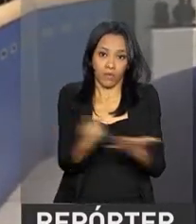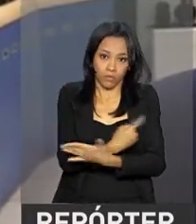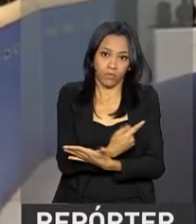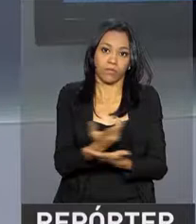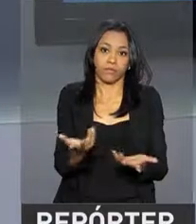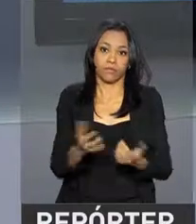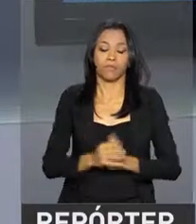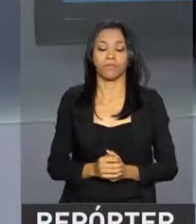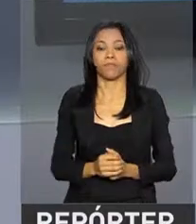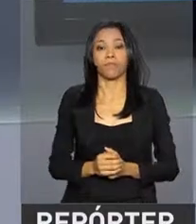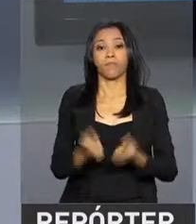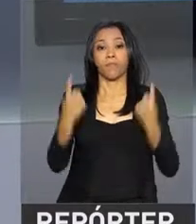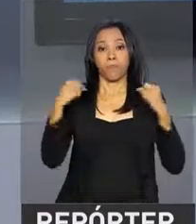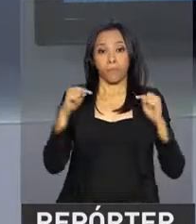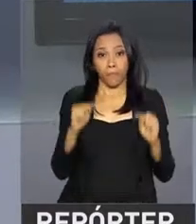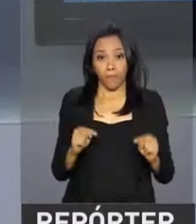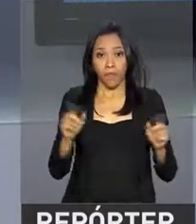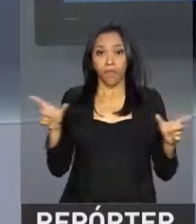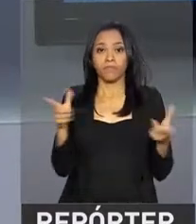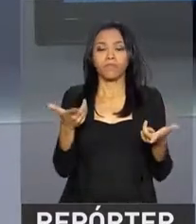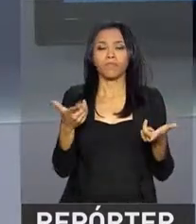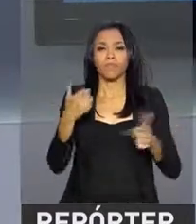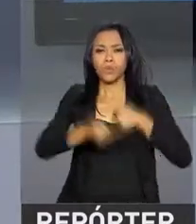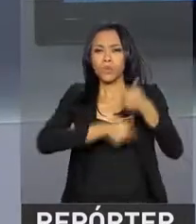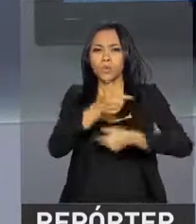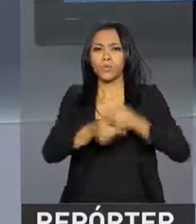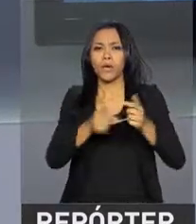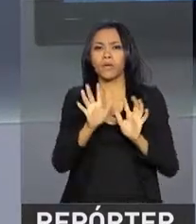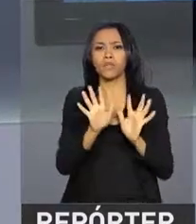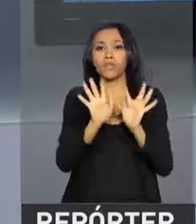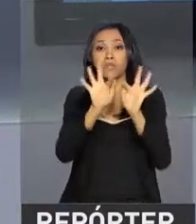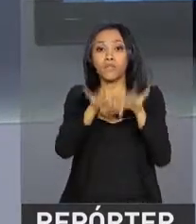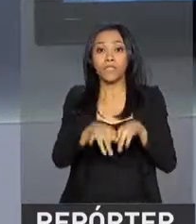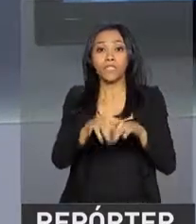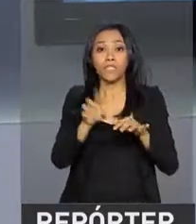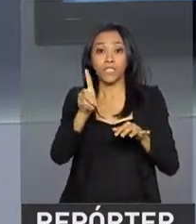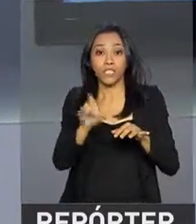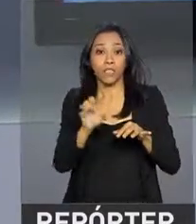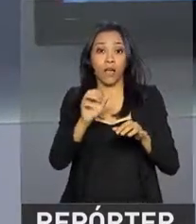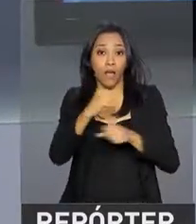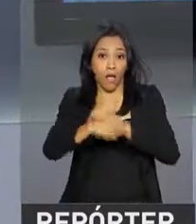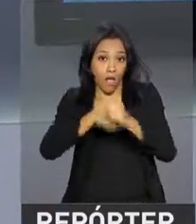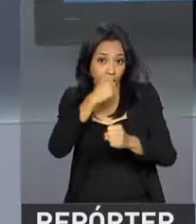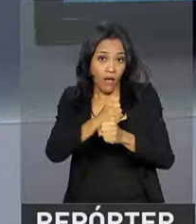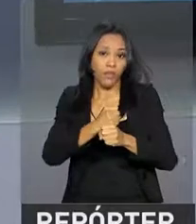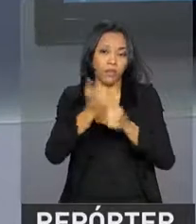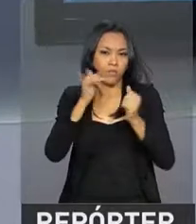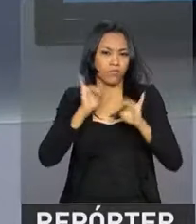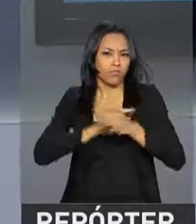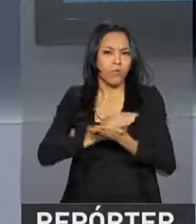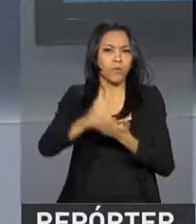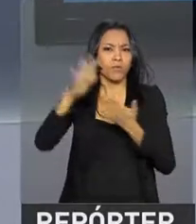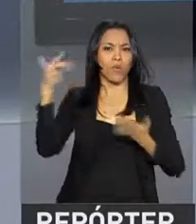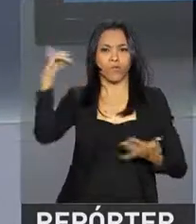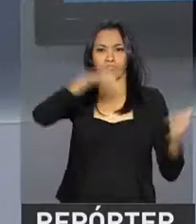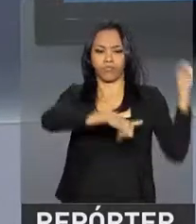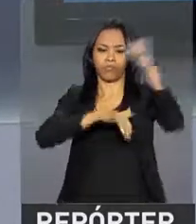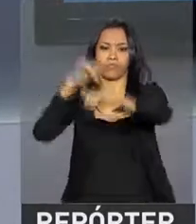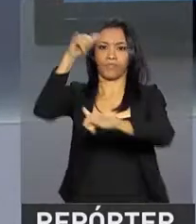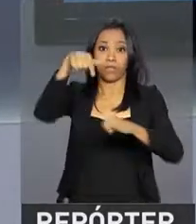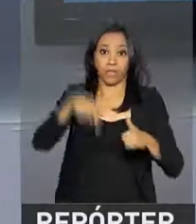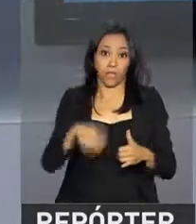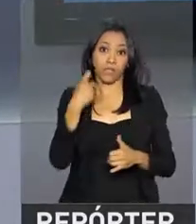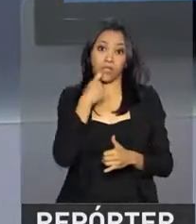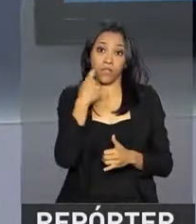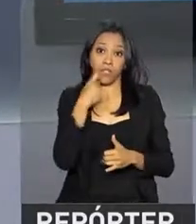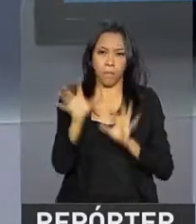país. A operação fim de ano nos aeroportos começou na sexta-feira. A Secretaria de Aviação Civil preparou um grande